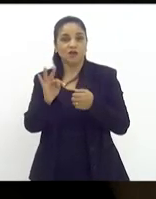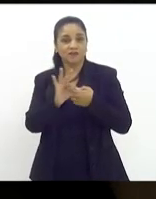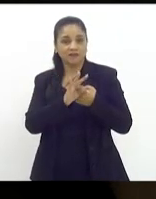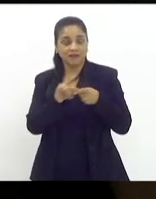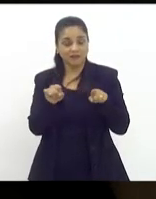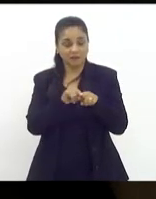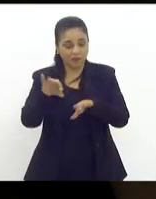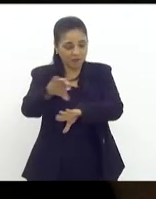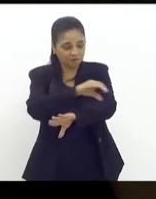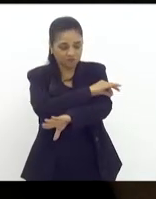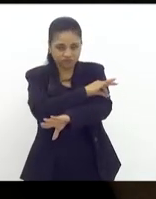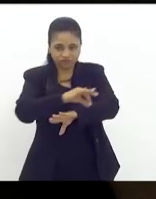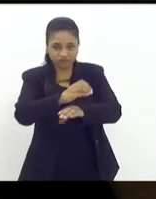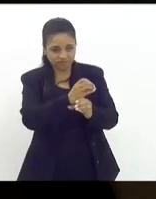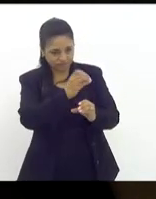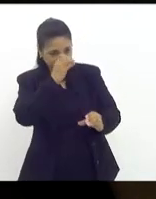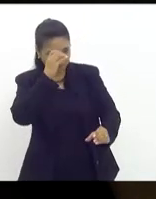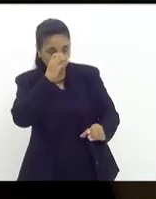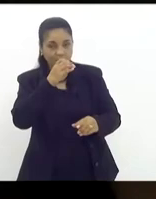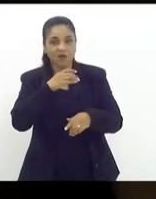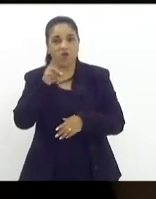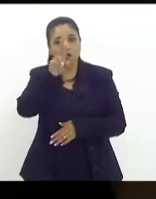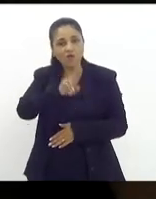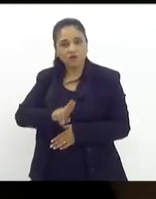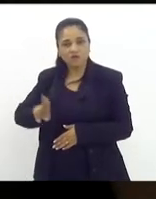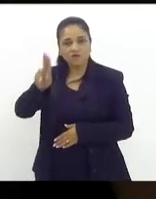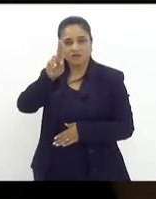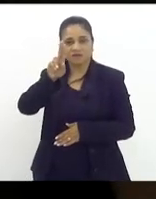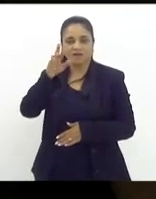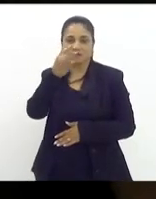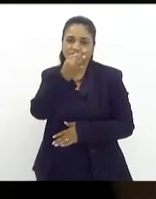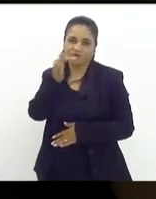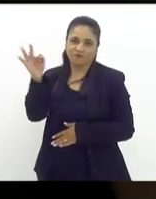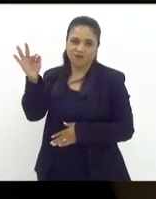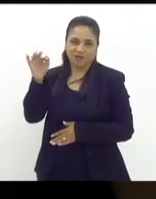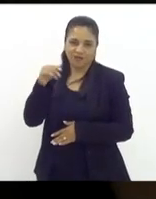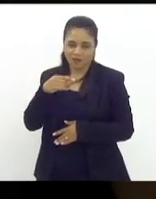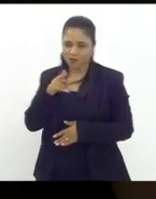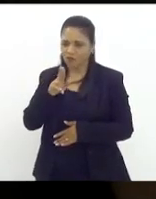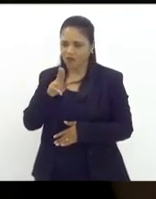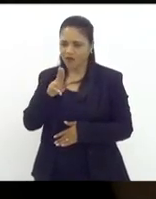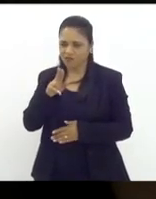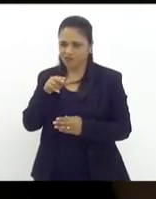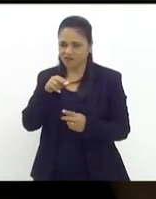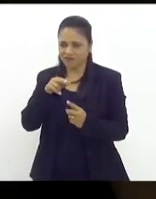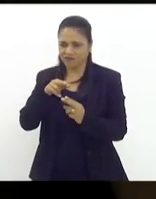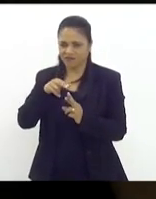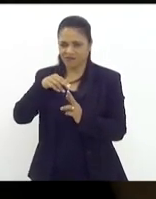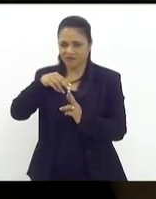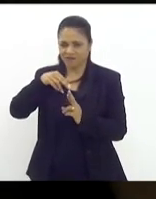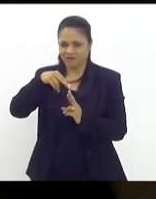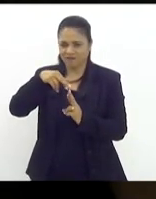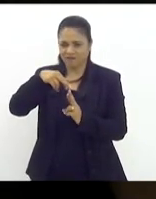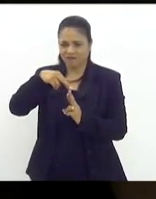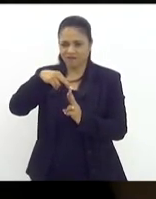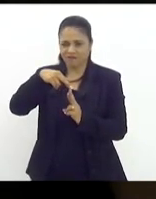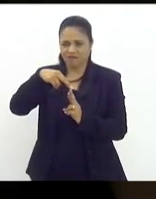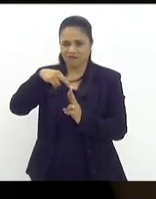pela Universidade Federal do Rio de Janeiro. Então, eu tenho os dois diplomas e exerci as duas